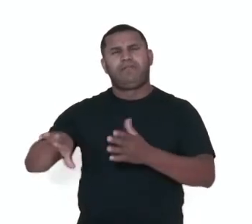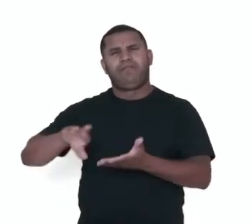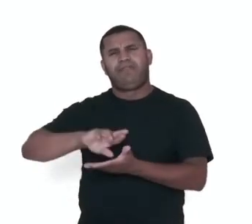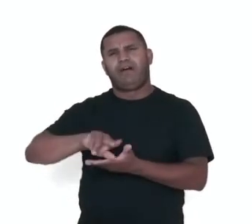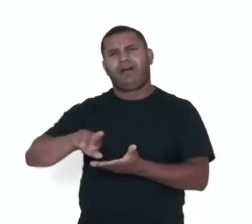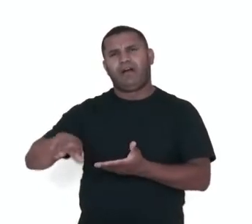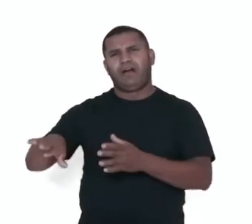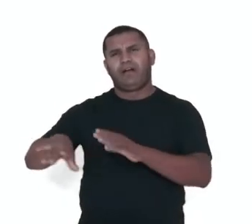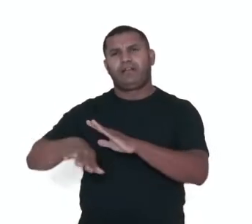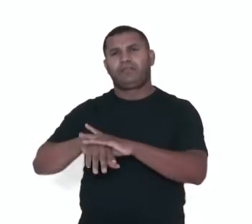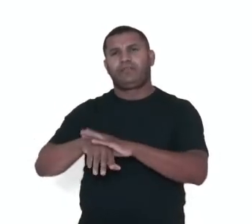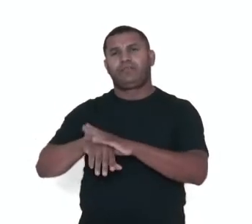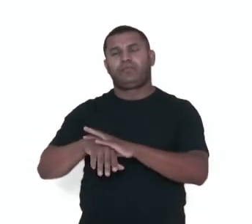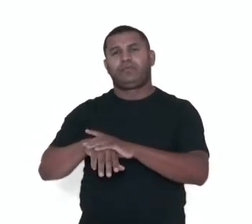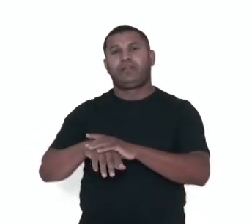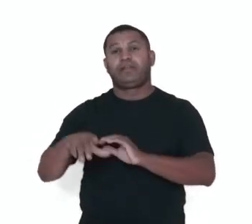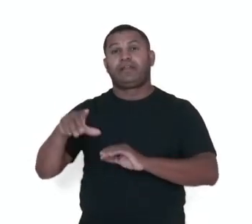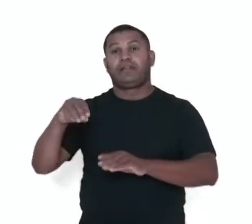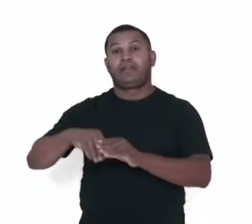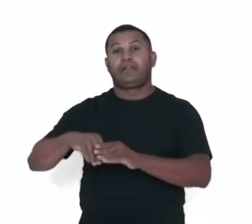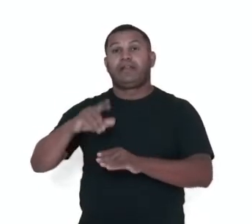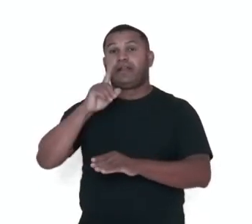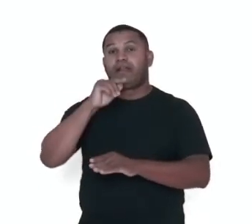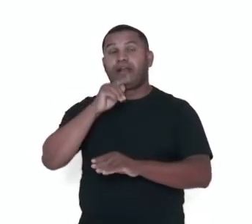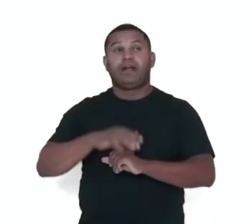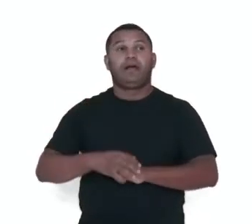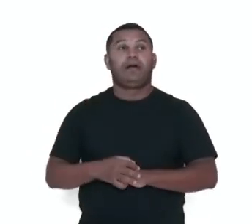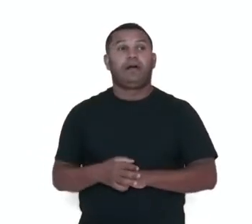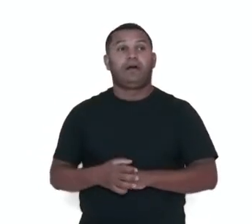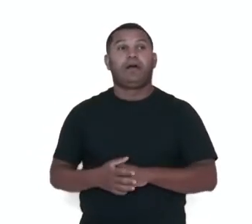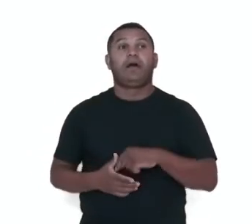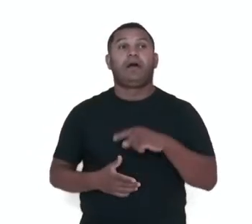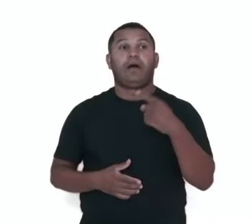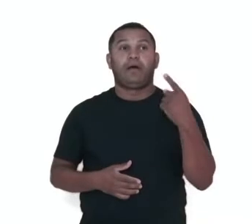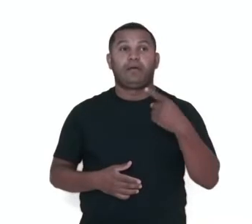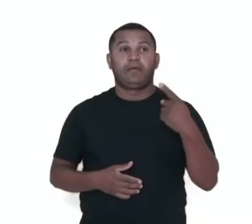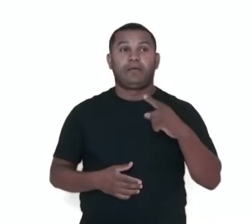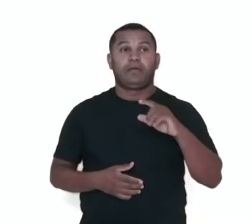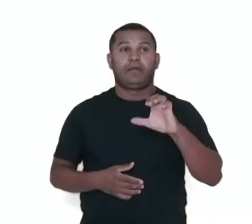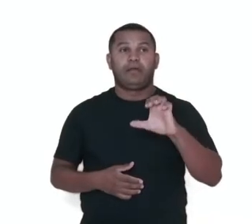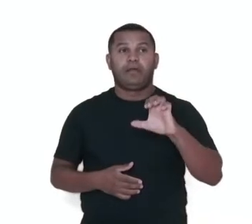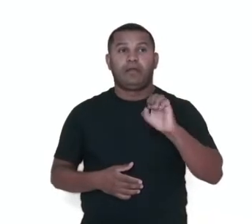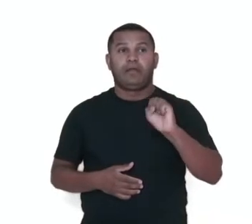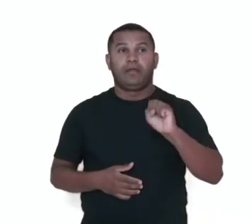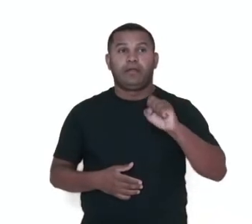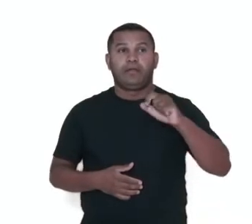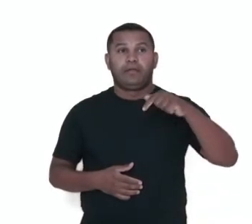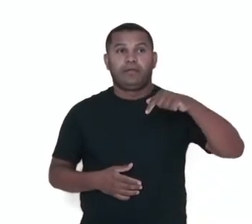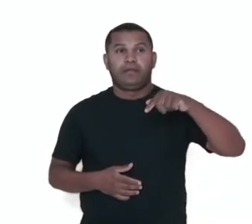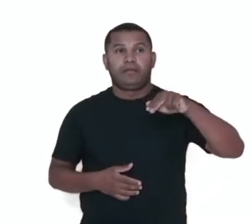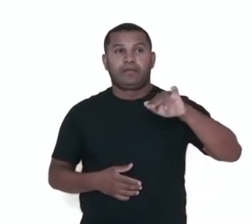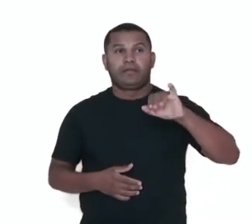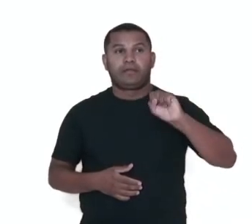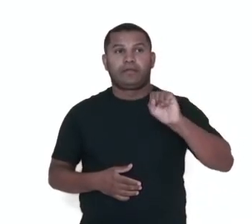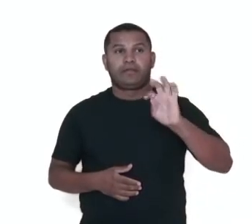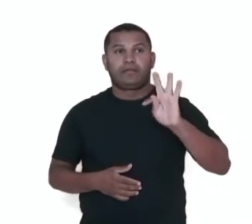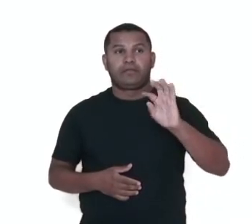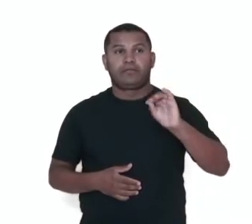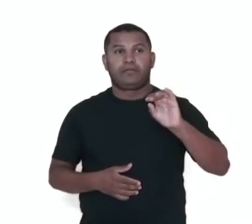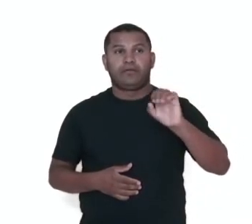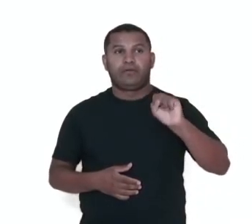pela água. Um exemplo é a esquistossomose causada por um plateuminto, cuja